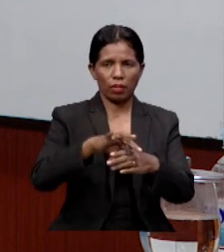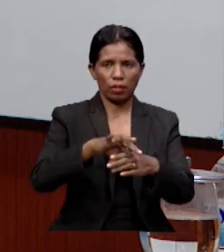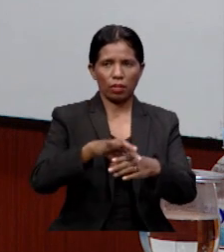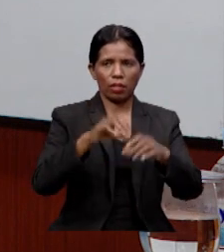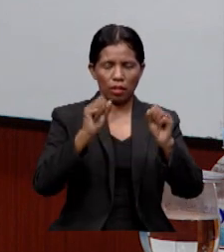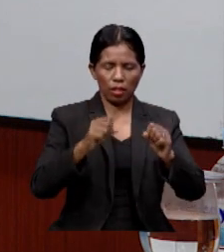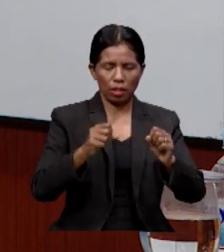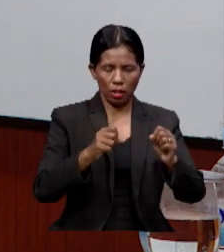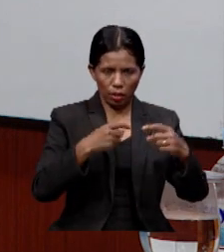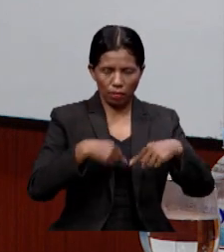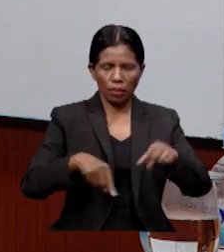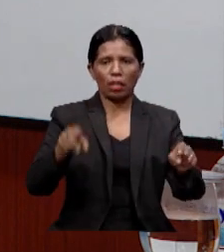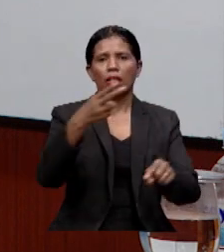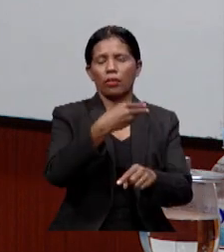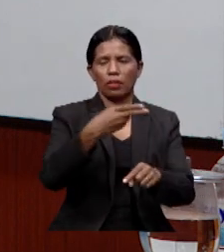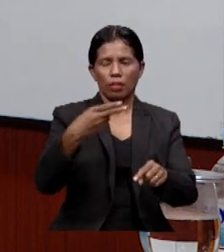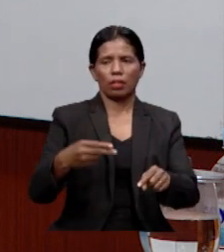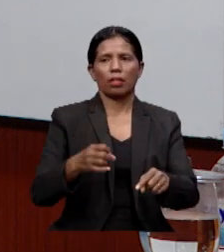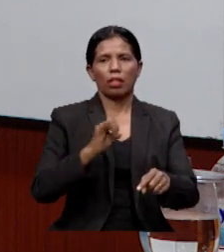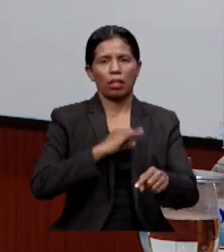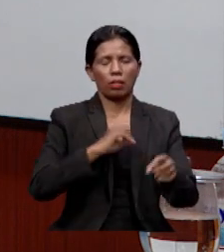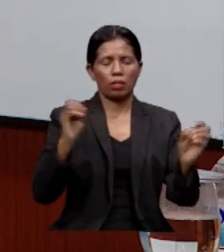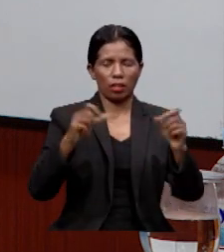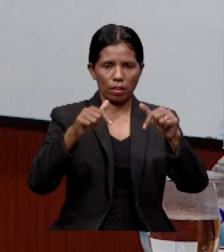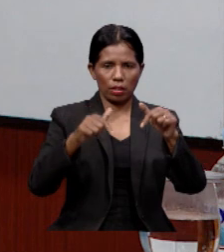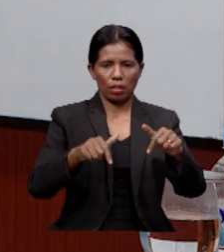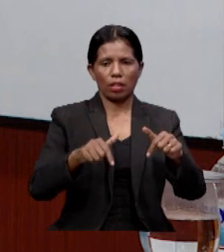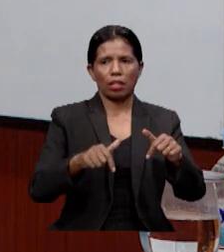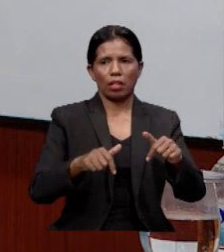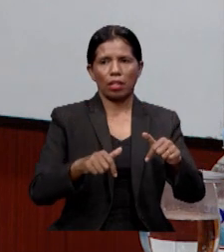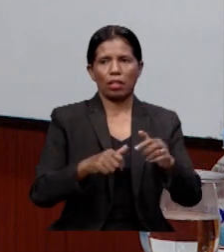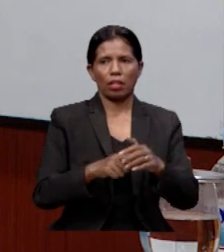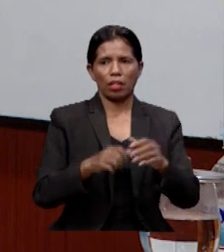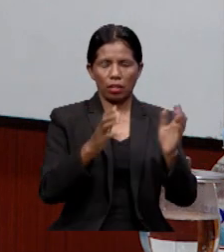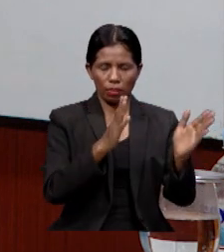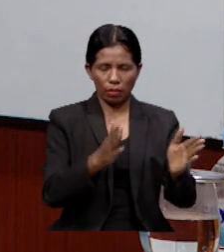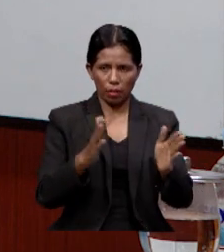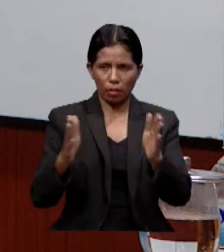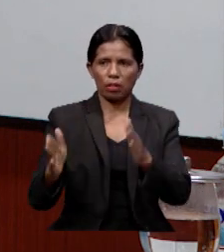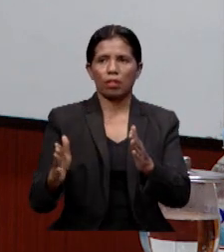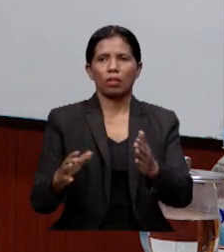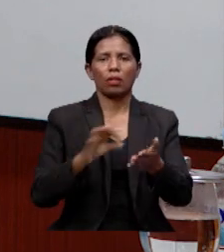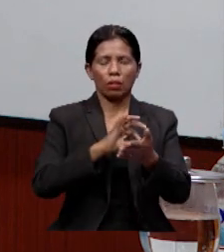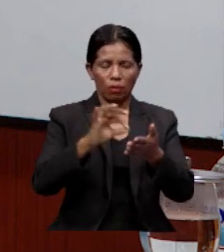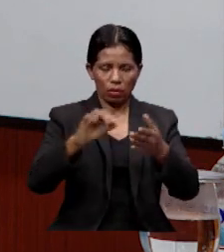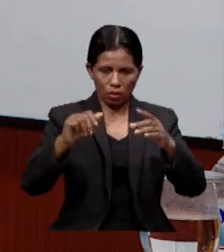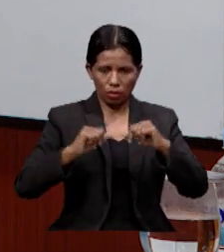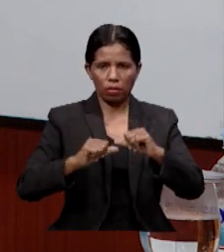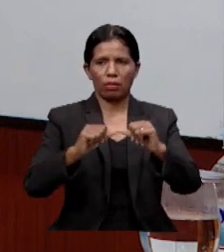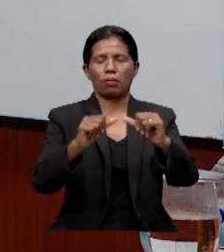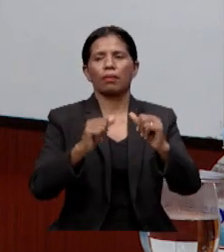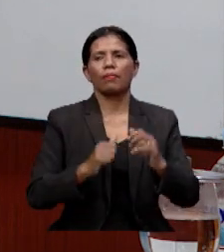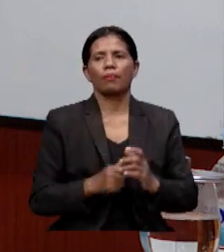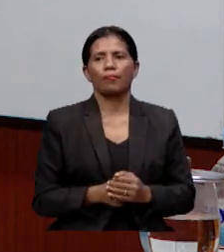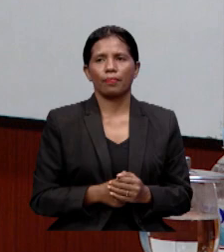arrancar aqueles para a Indonésia e halahenhané enquanto sim. Processo né, contagem, lauderão.